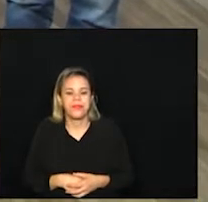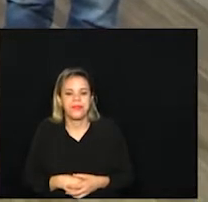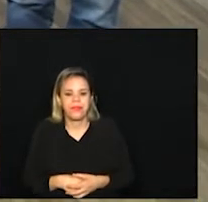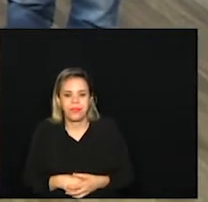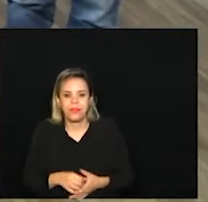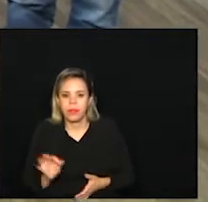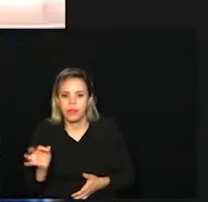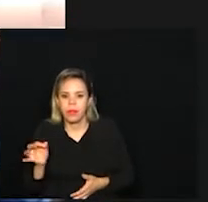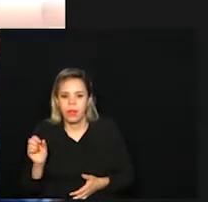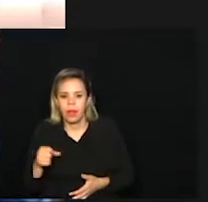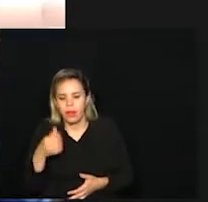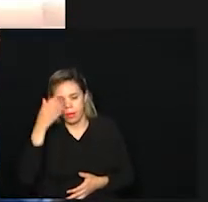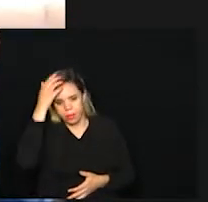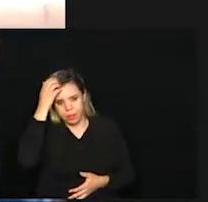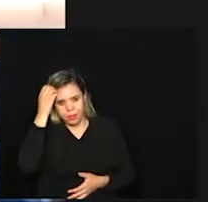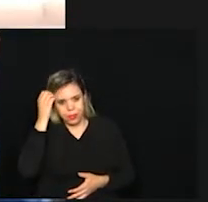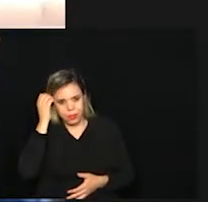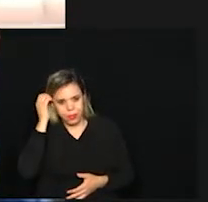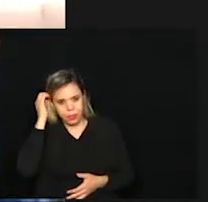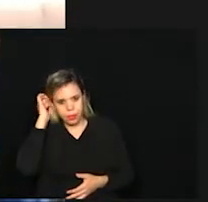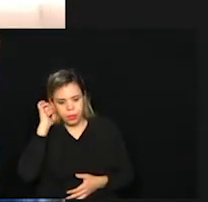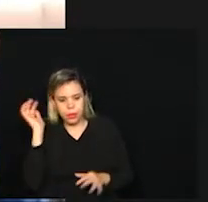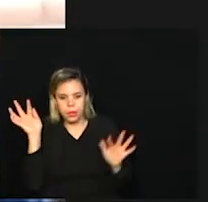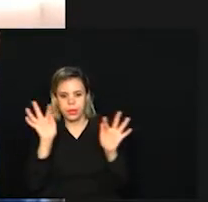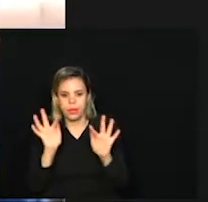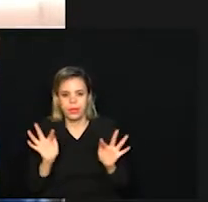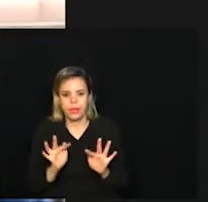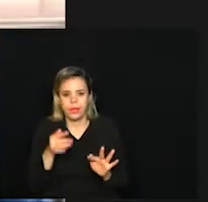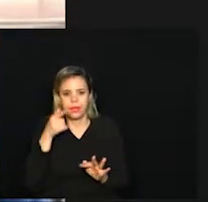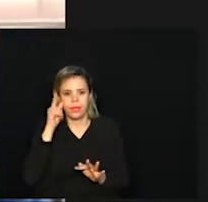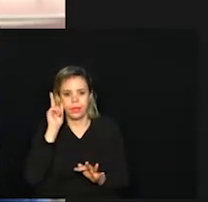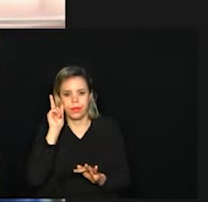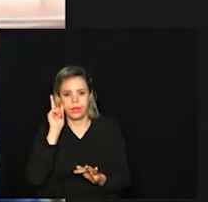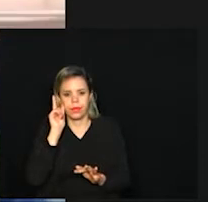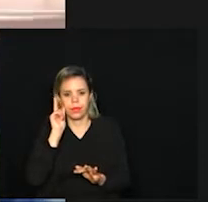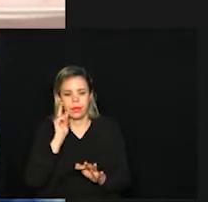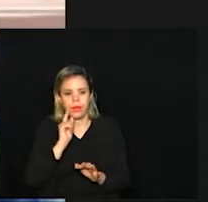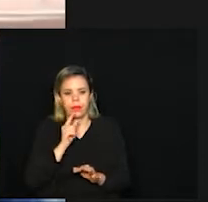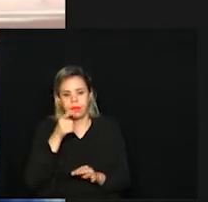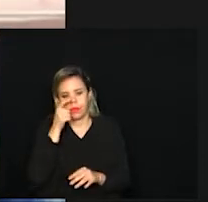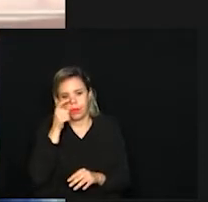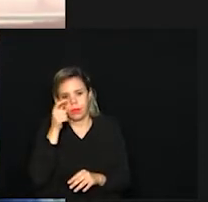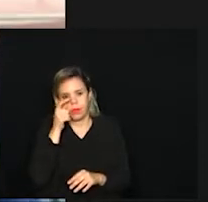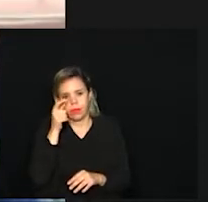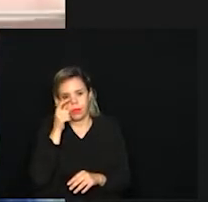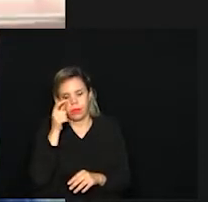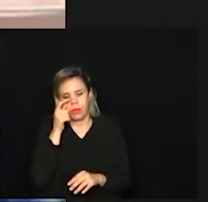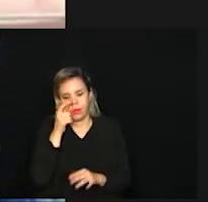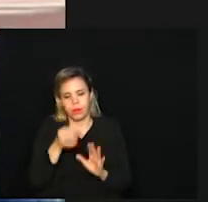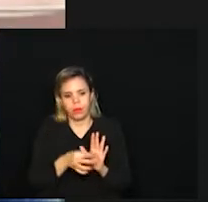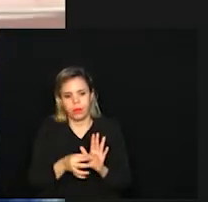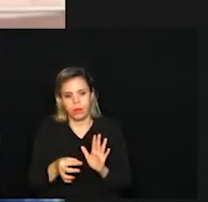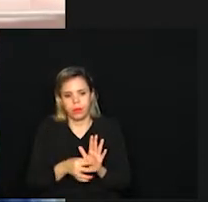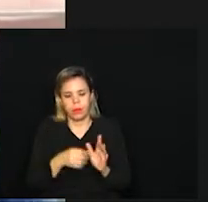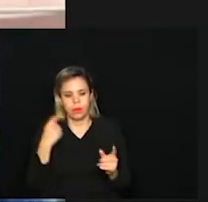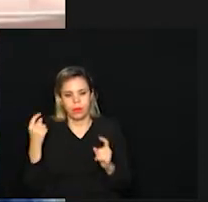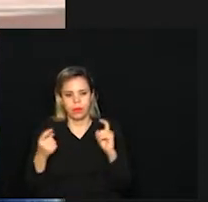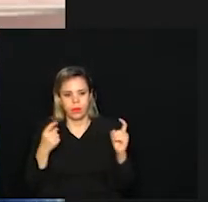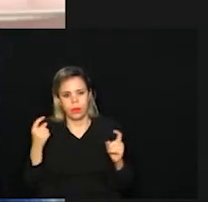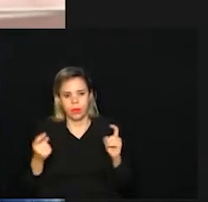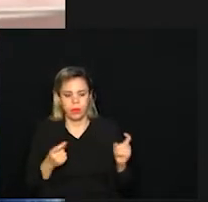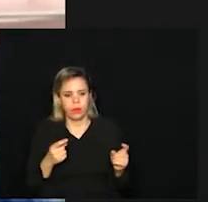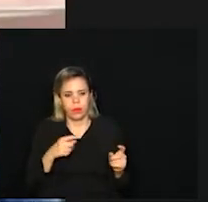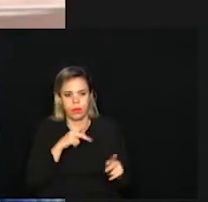e com certeza eu fiquei muito feliz ontem em ouvir esta sugestão essa preocupação